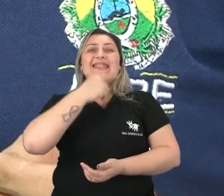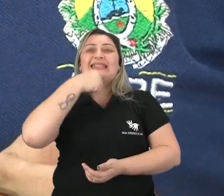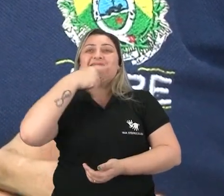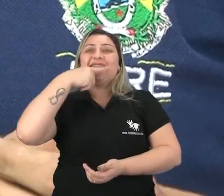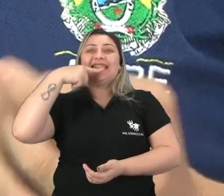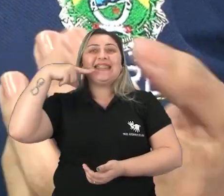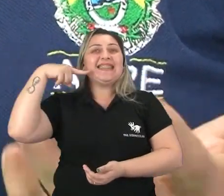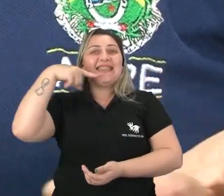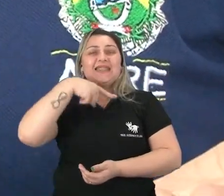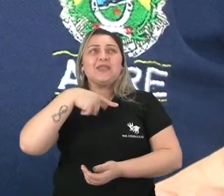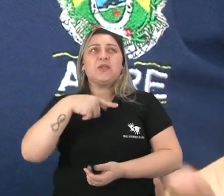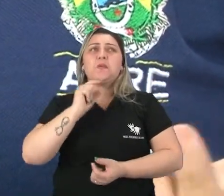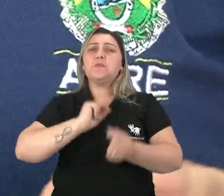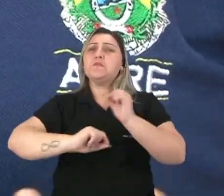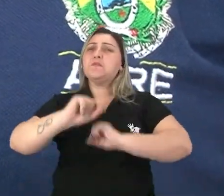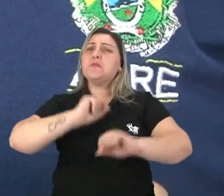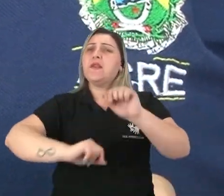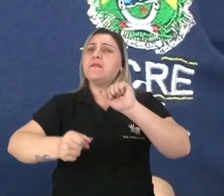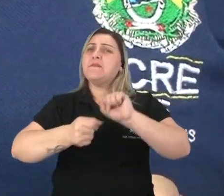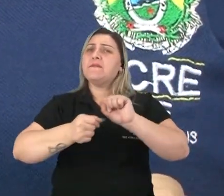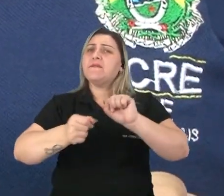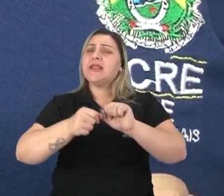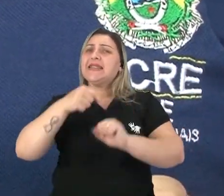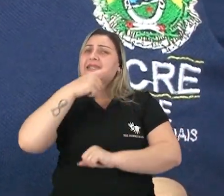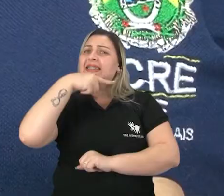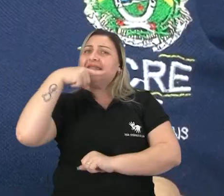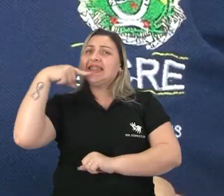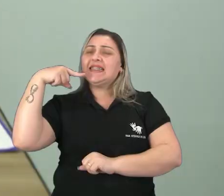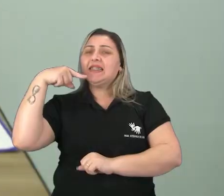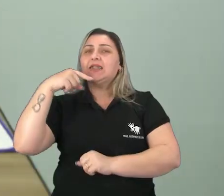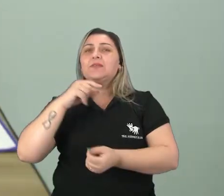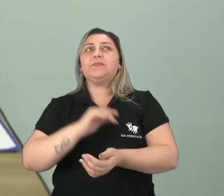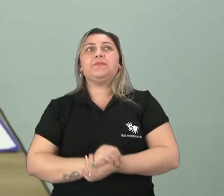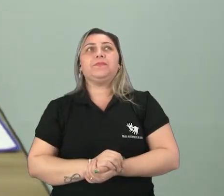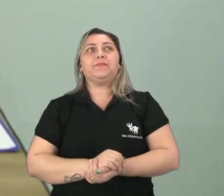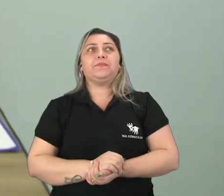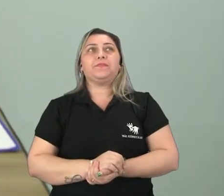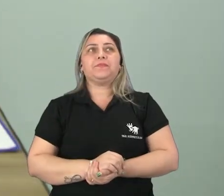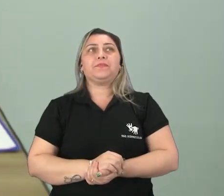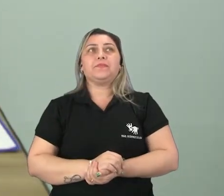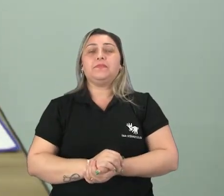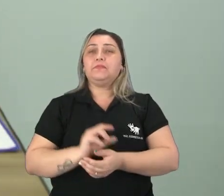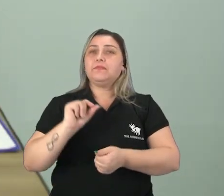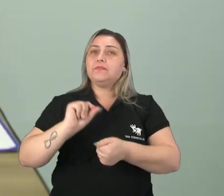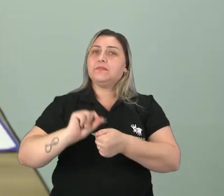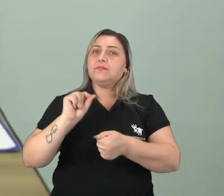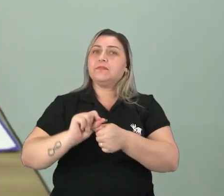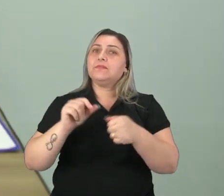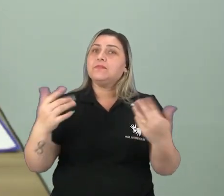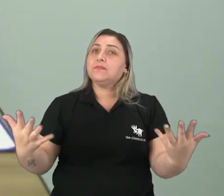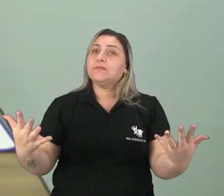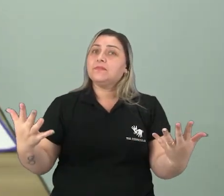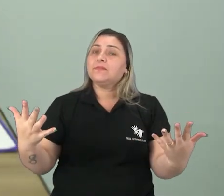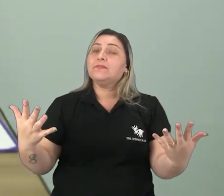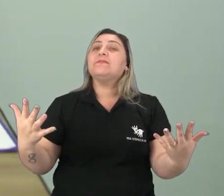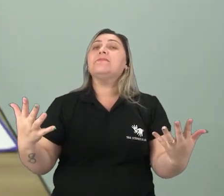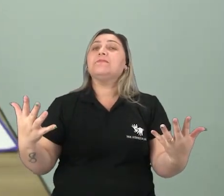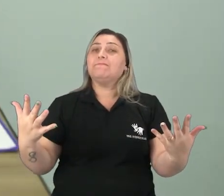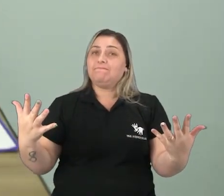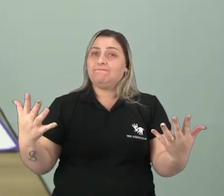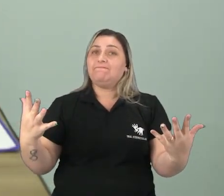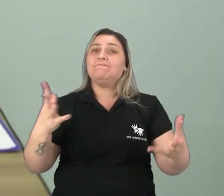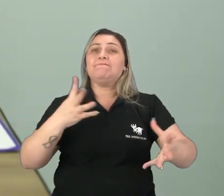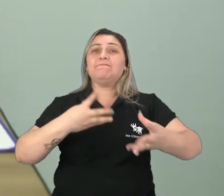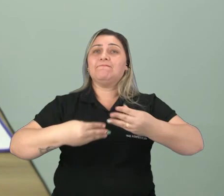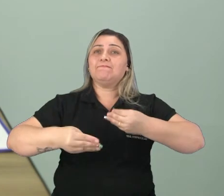escova de dente mas do que será que é feita a escova de dentes e a escova de dentes é feita do plástico